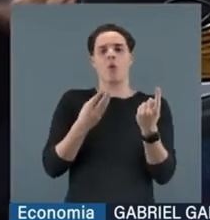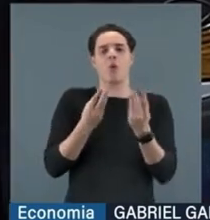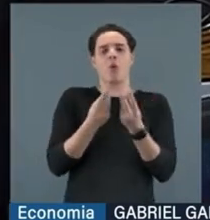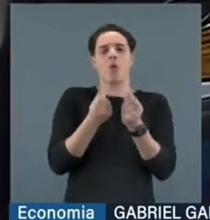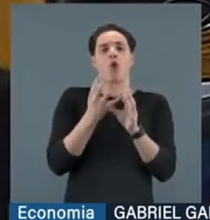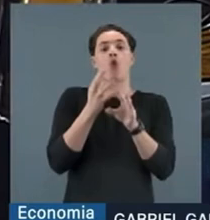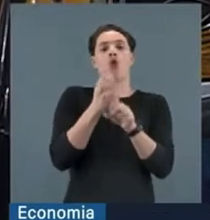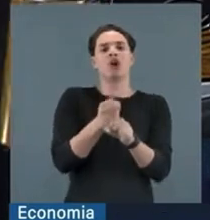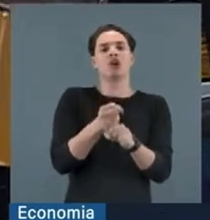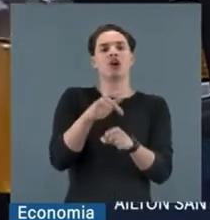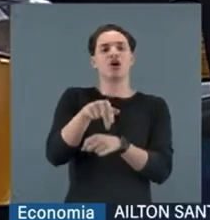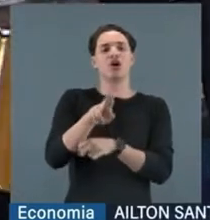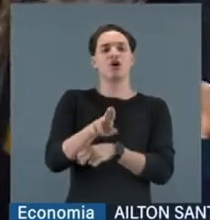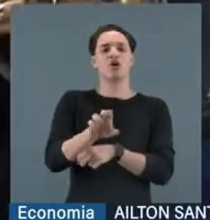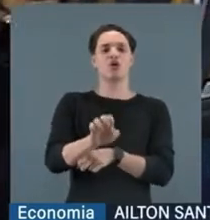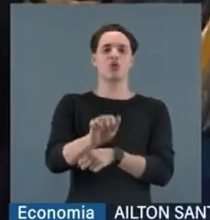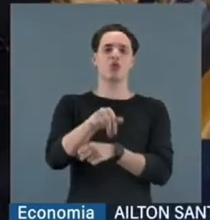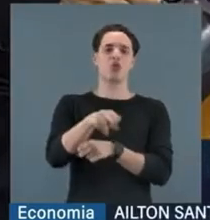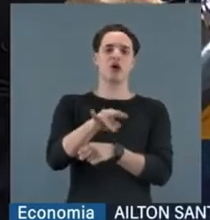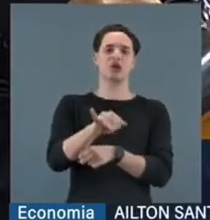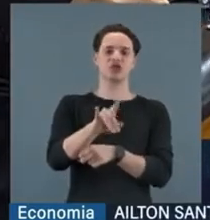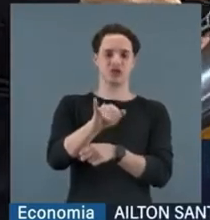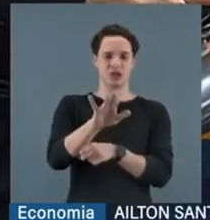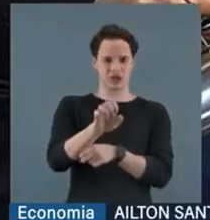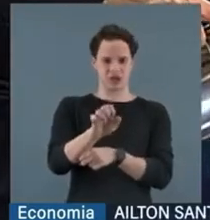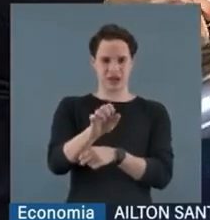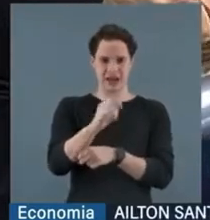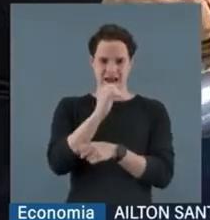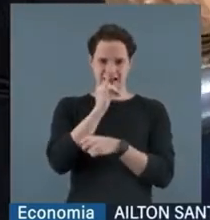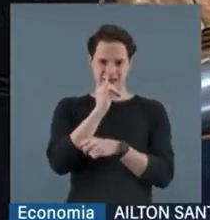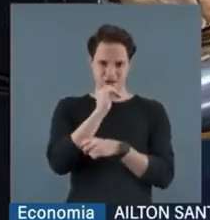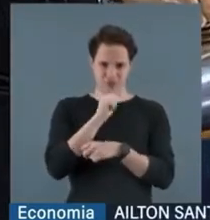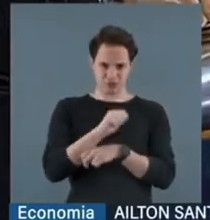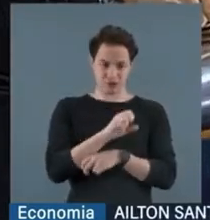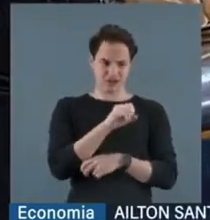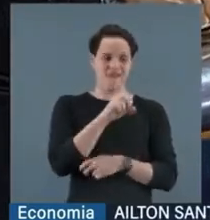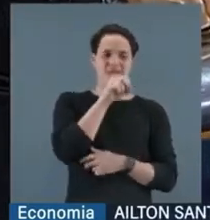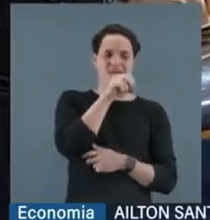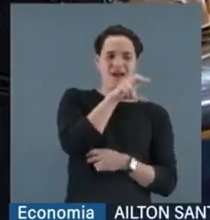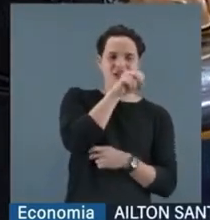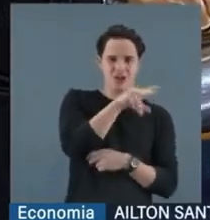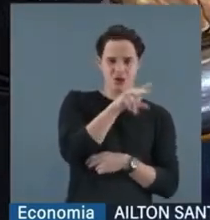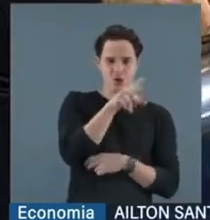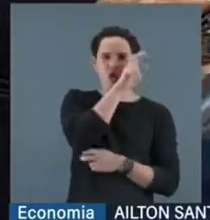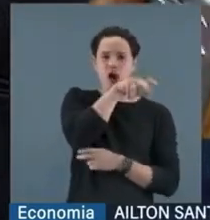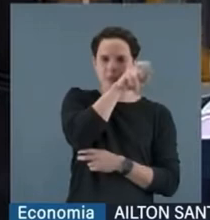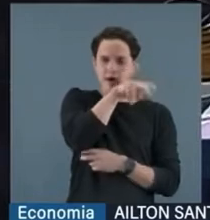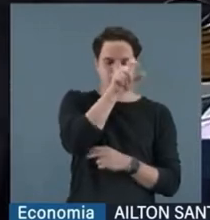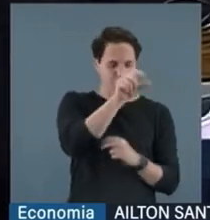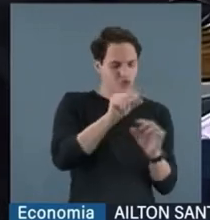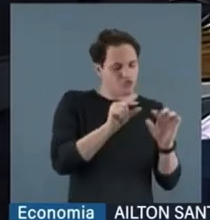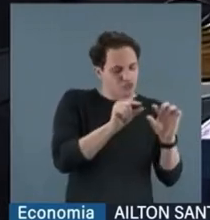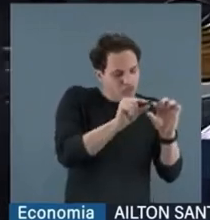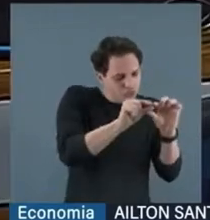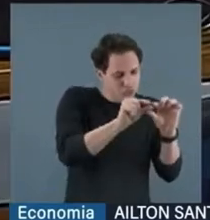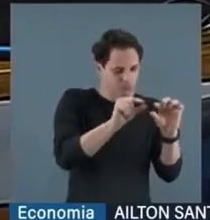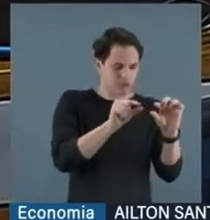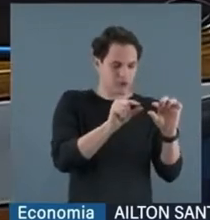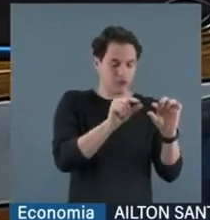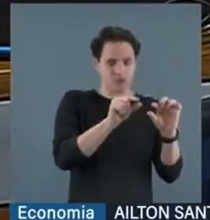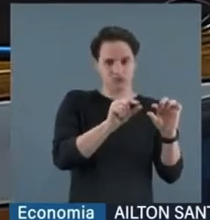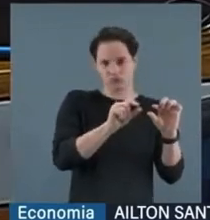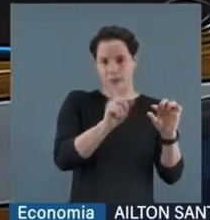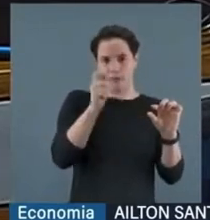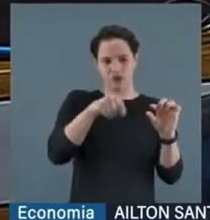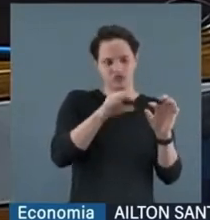Jorge no Brasil não sei se eu tenho algum time de futebol eu tenho sou flamenguista amo